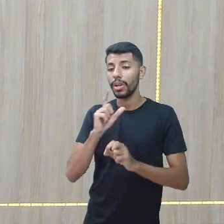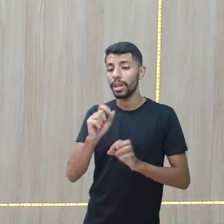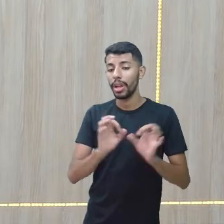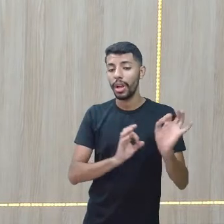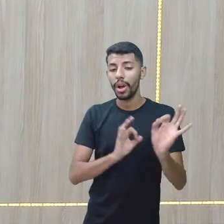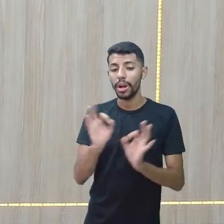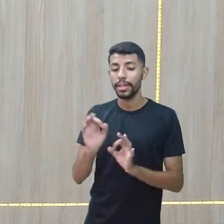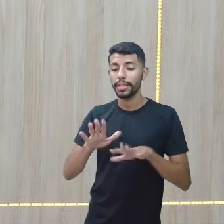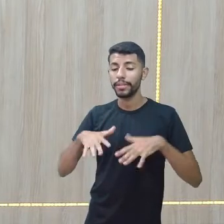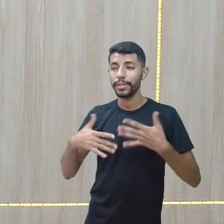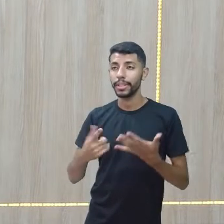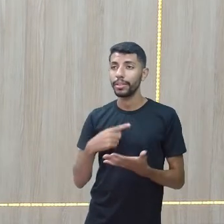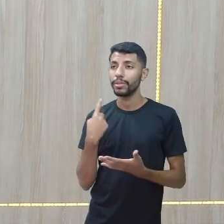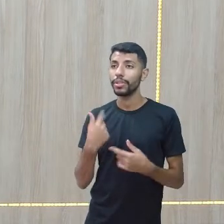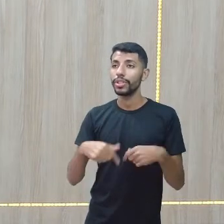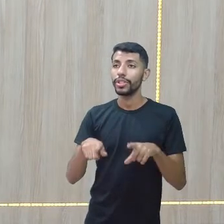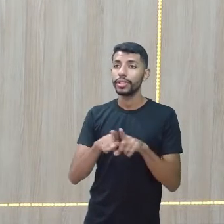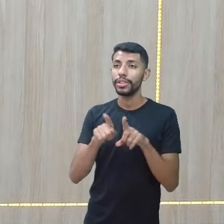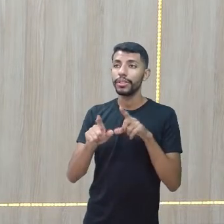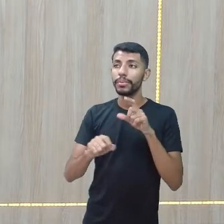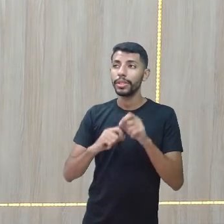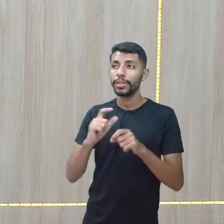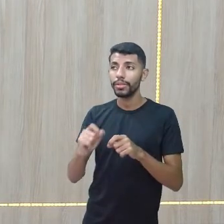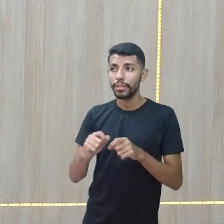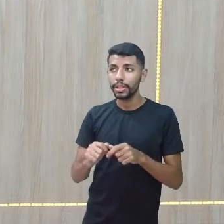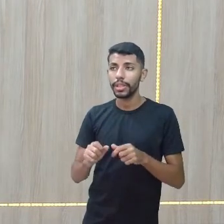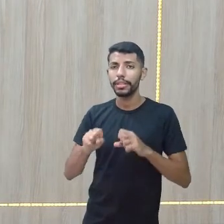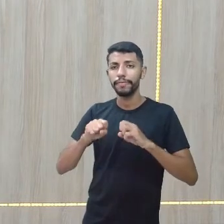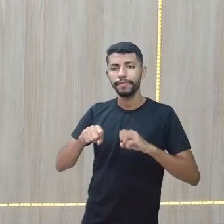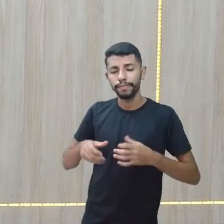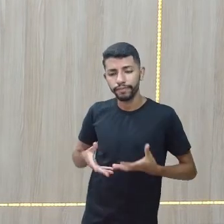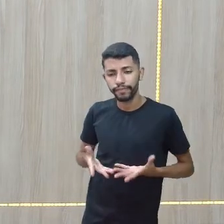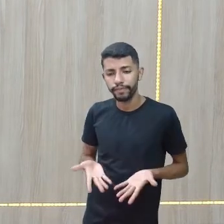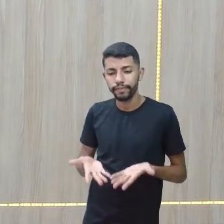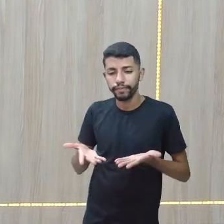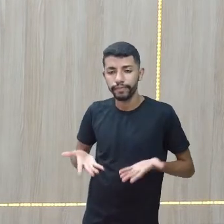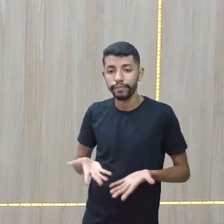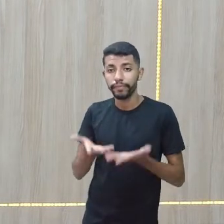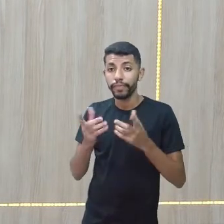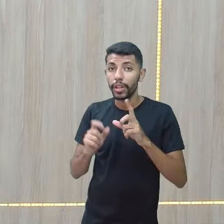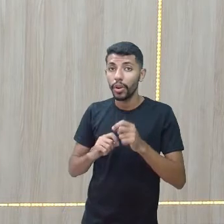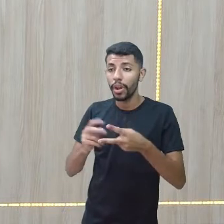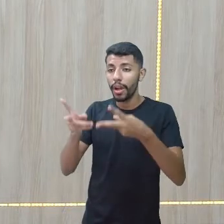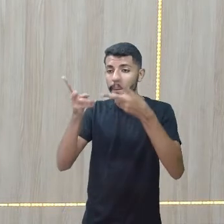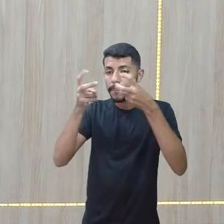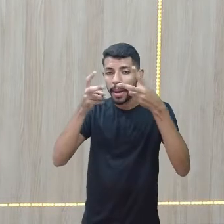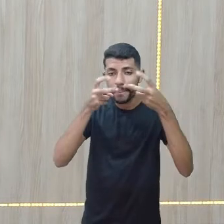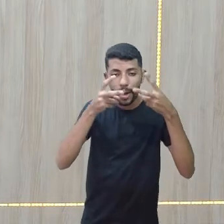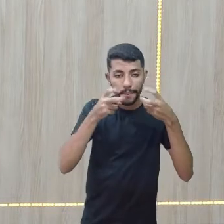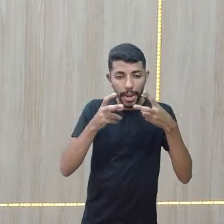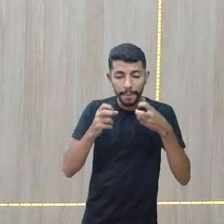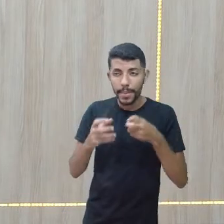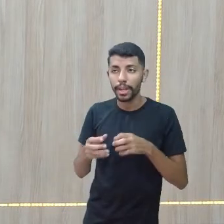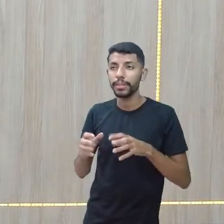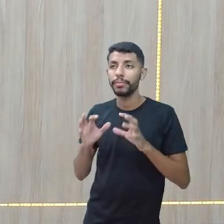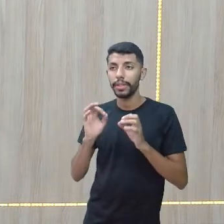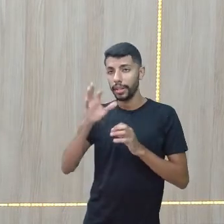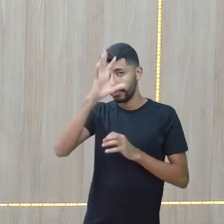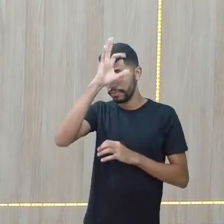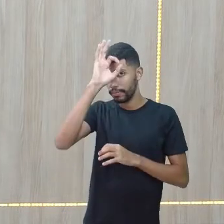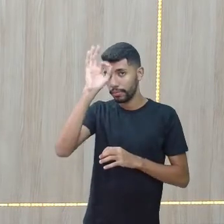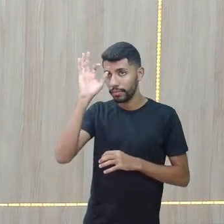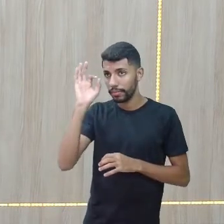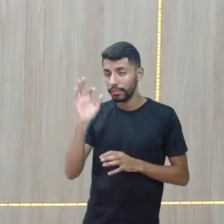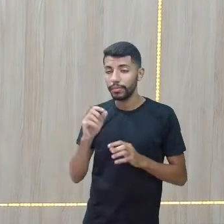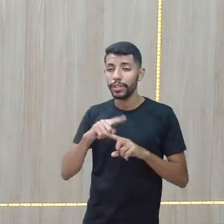está trabalhando as funções executivas, né? Além de estar trabalhando o campo perceptivo, as questões cognitivas, porque a gente está falando de